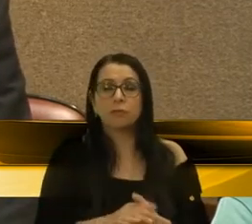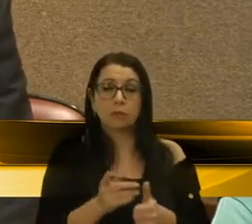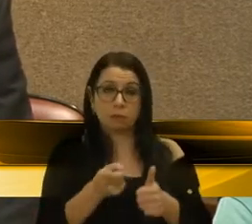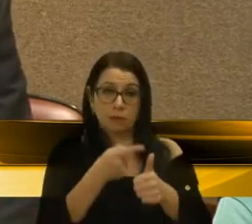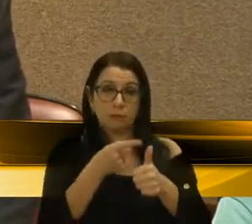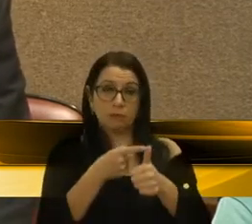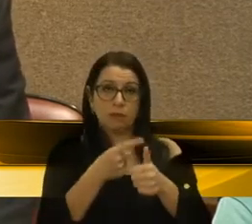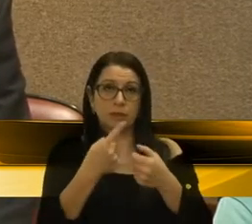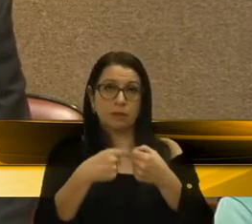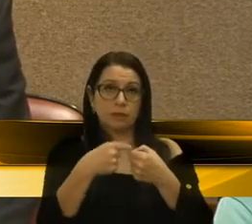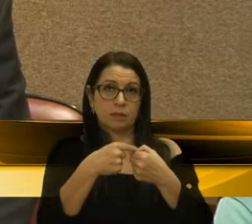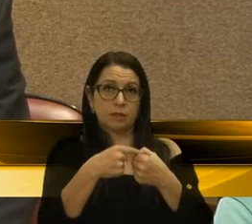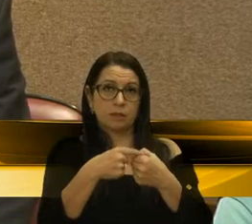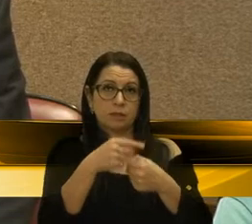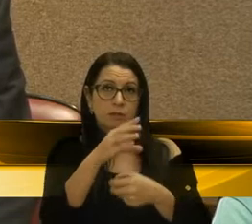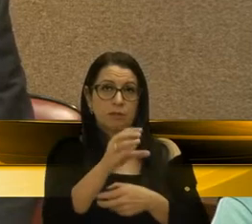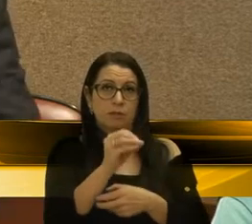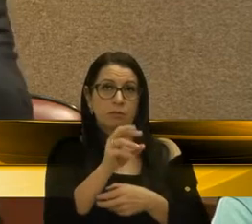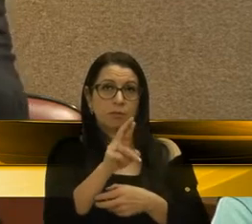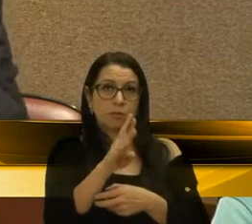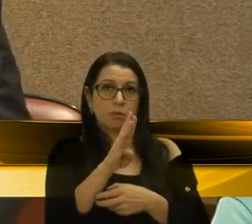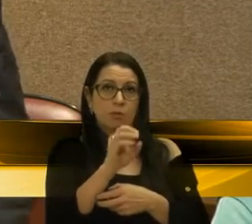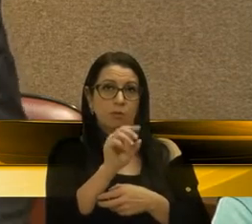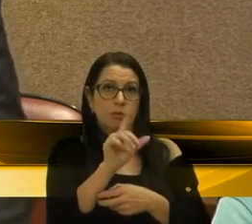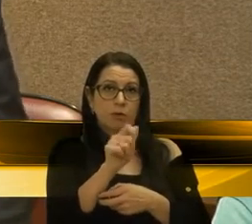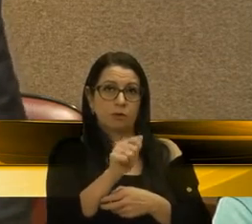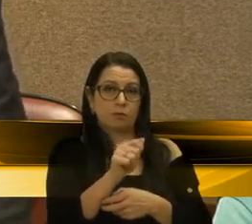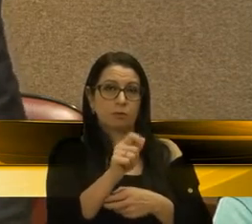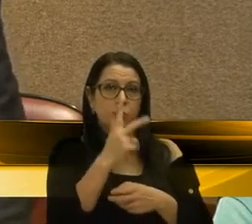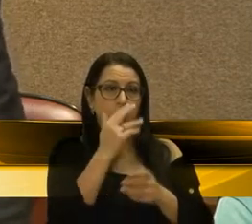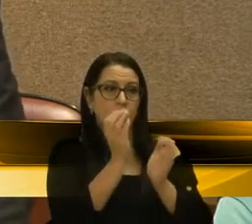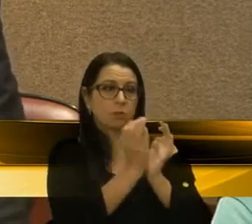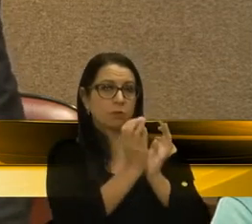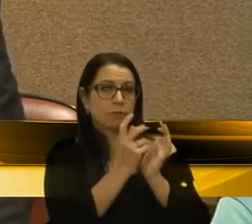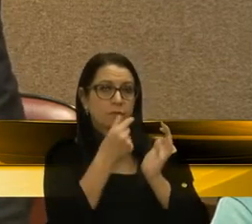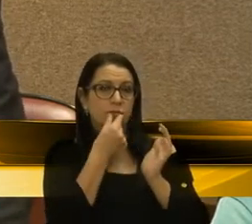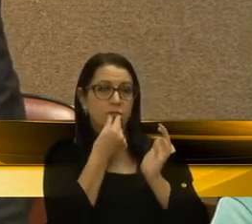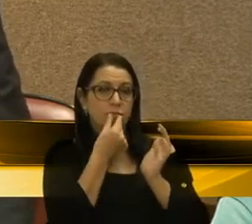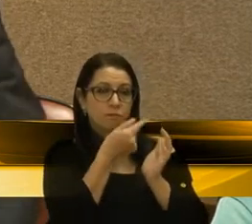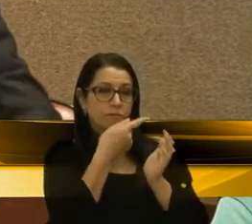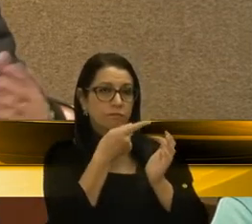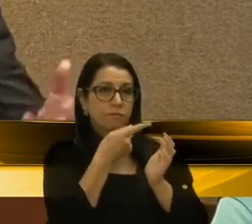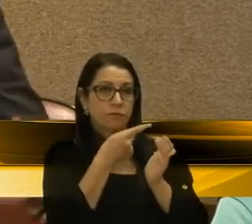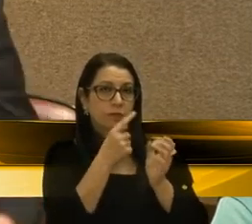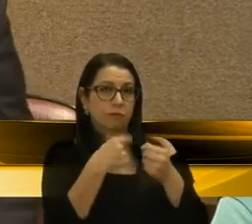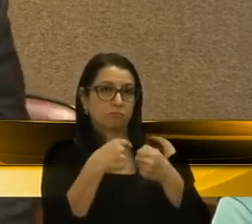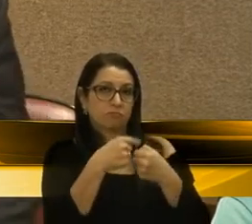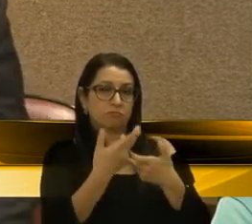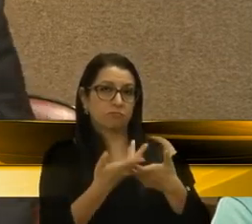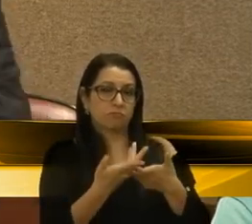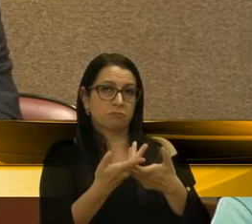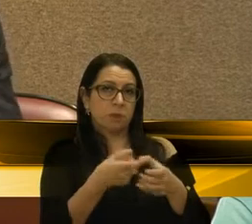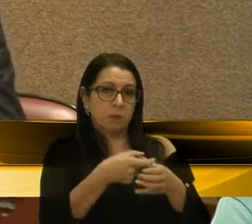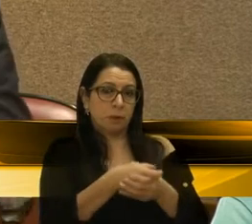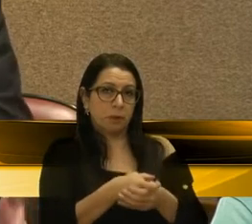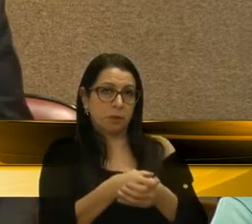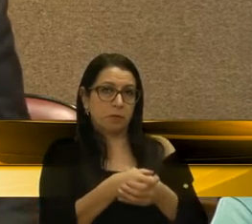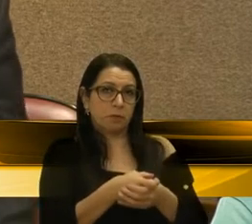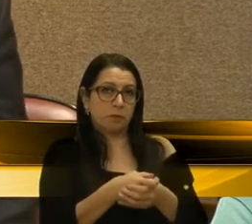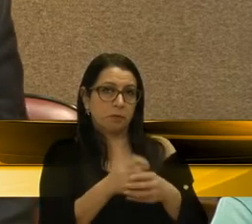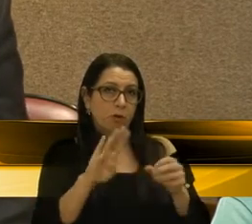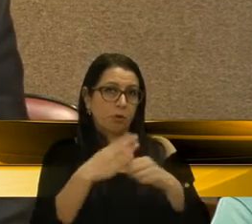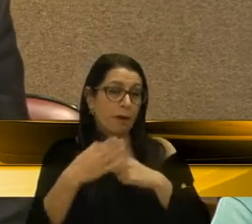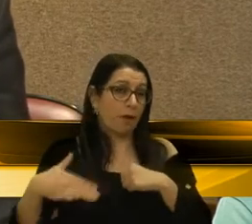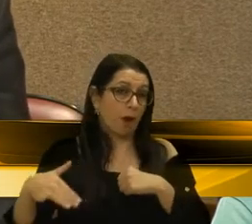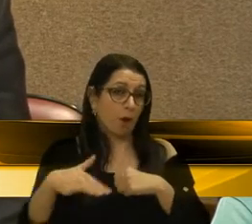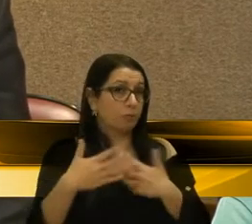Primeiro, a cidade de Córbola, como o colega Beltrão colocou, uma cidade menor até que